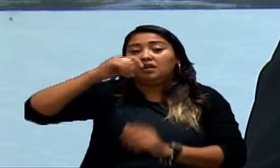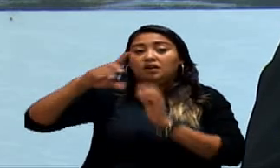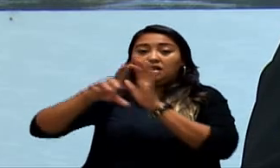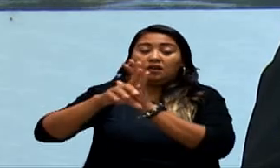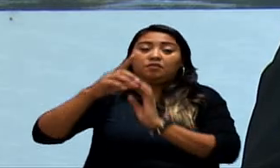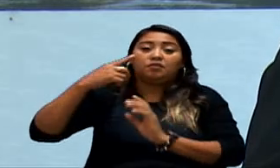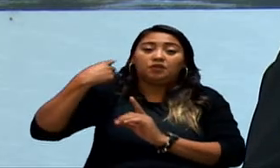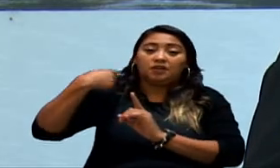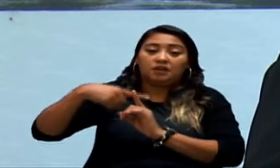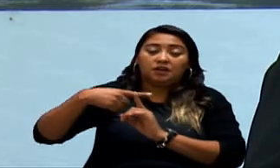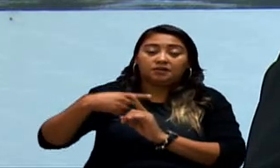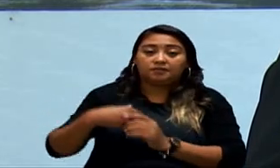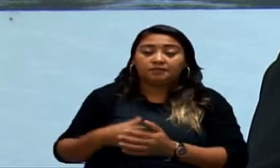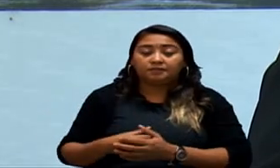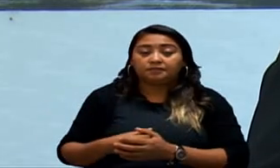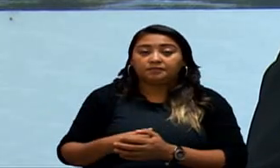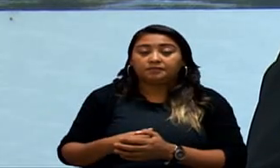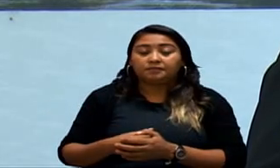Porque